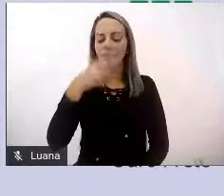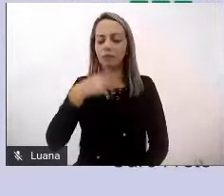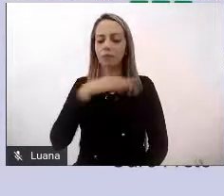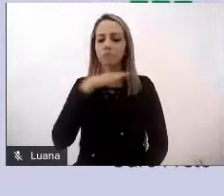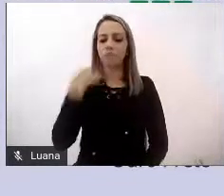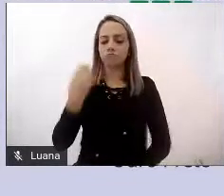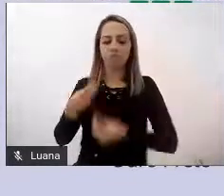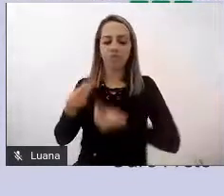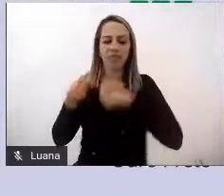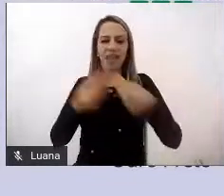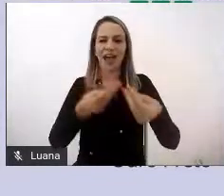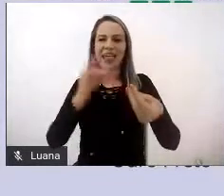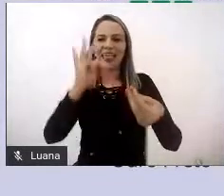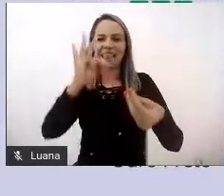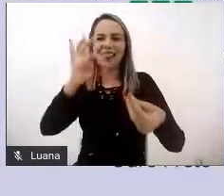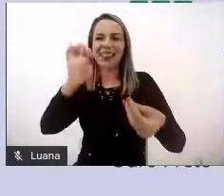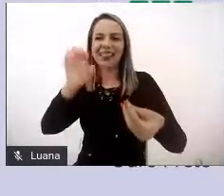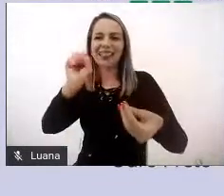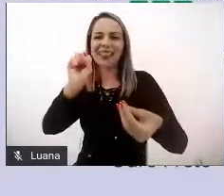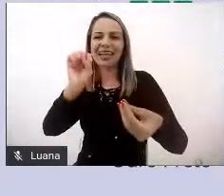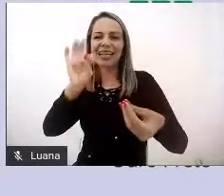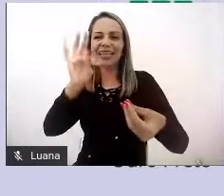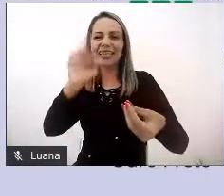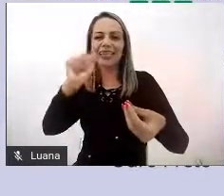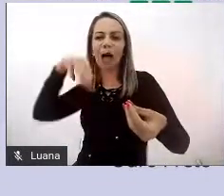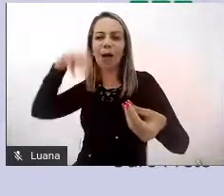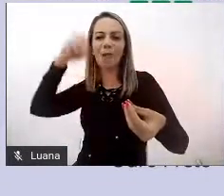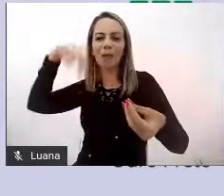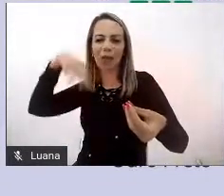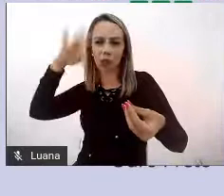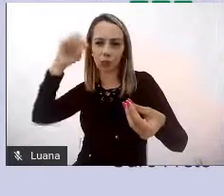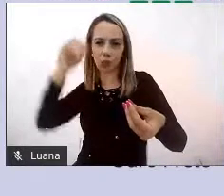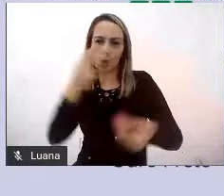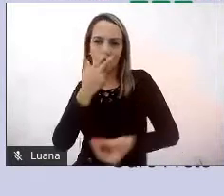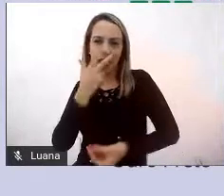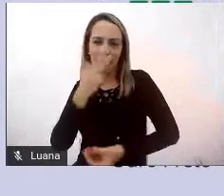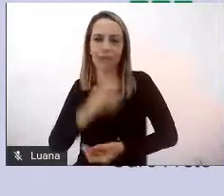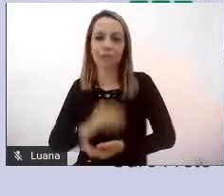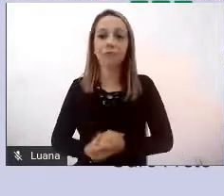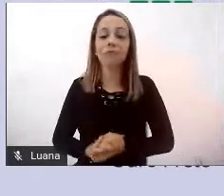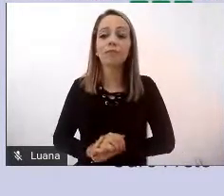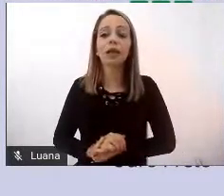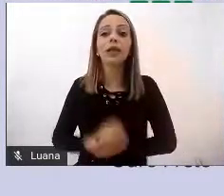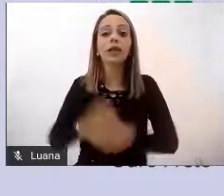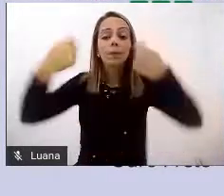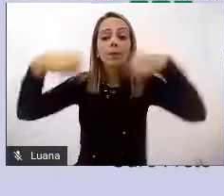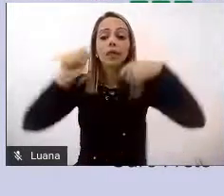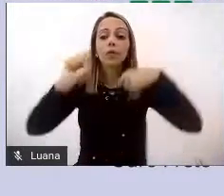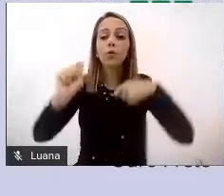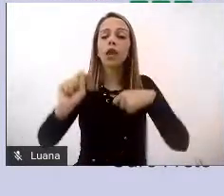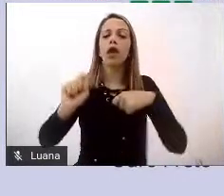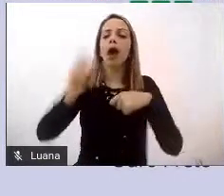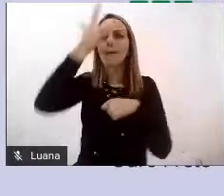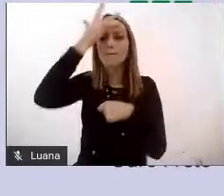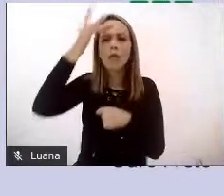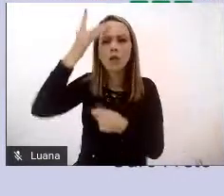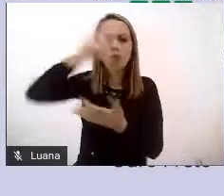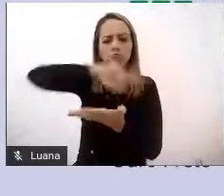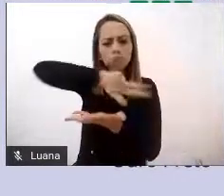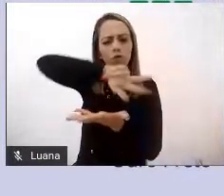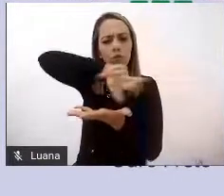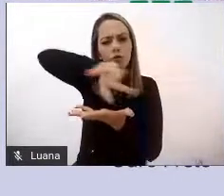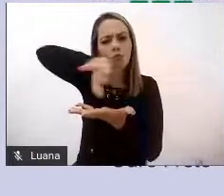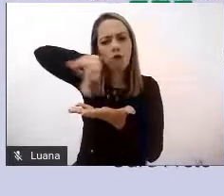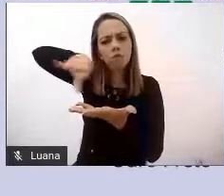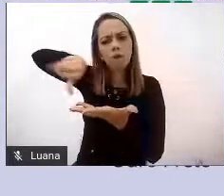governo do Brasil era produzir uma concórdia entre uma população tão heterogênea. E muitas vezes a